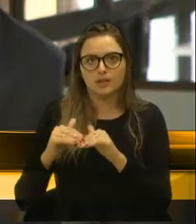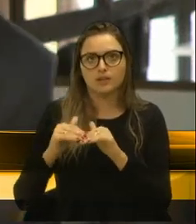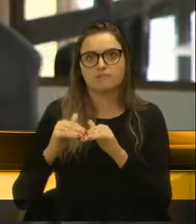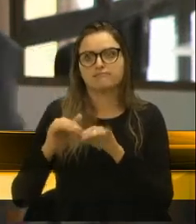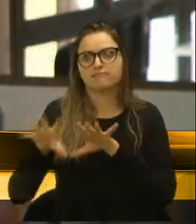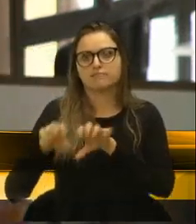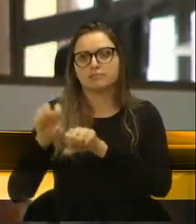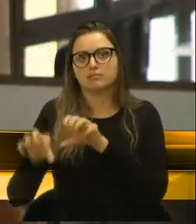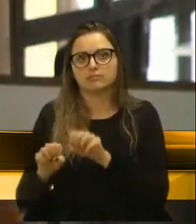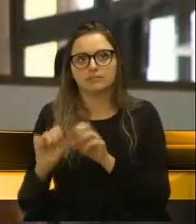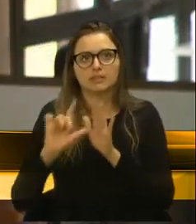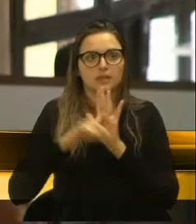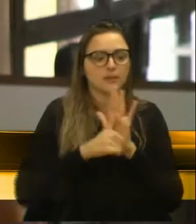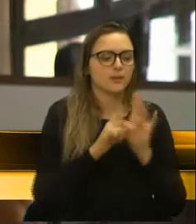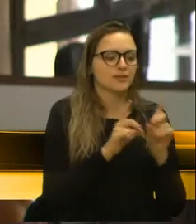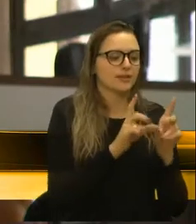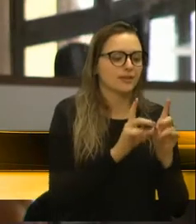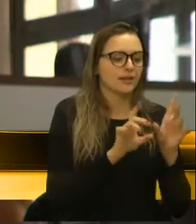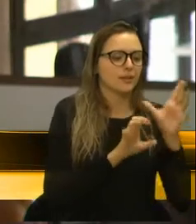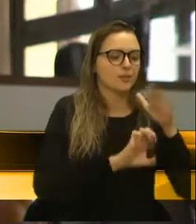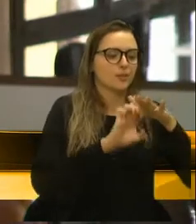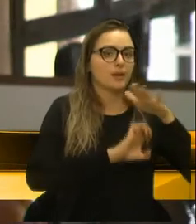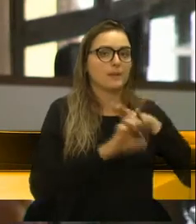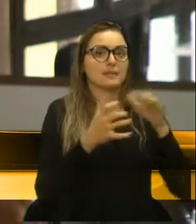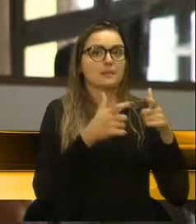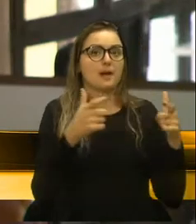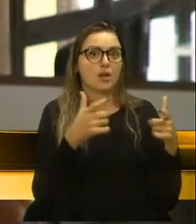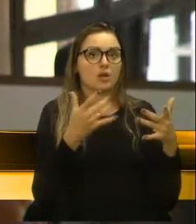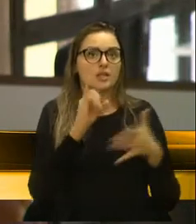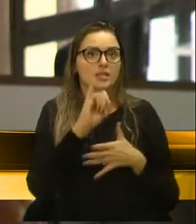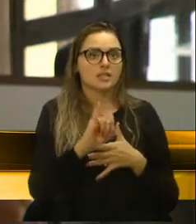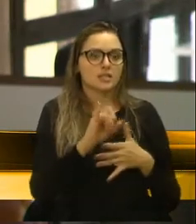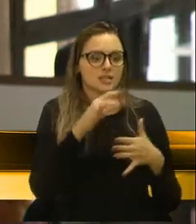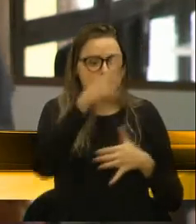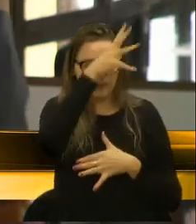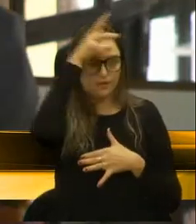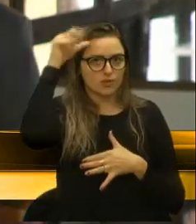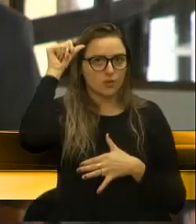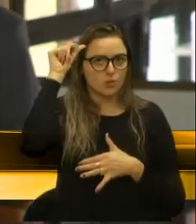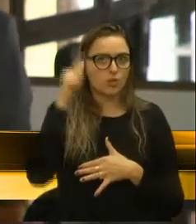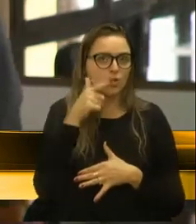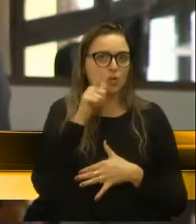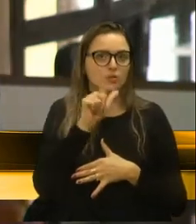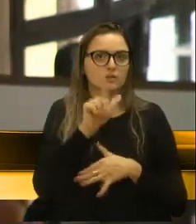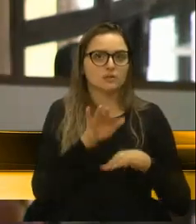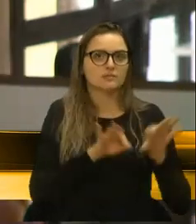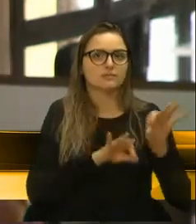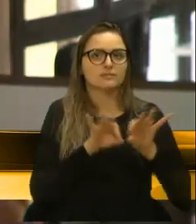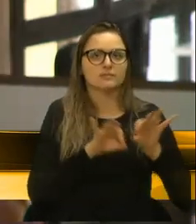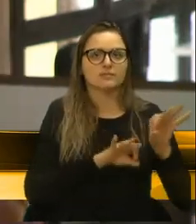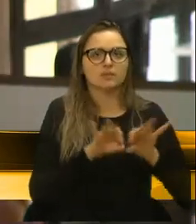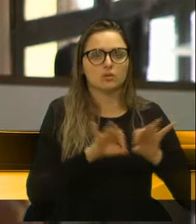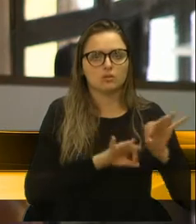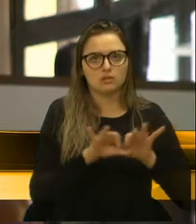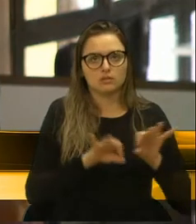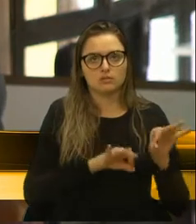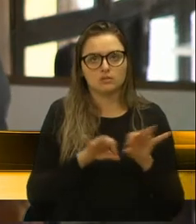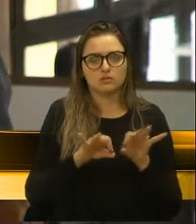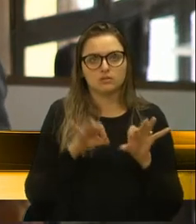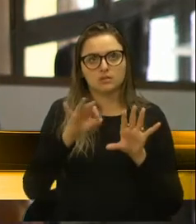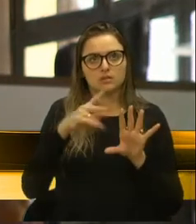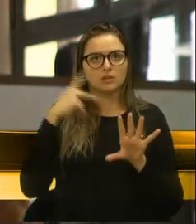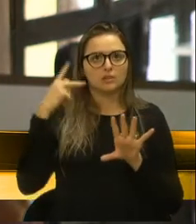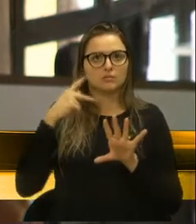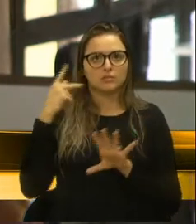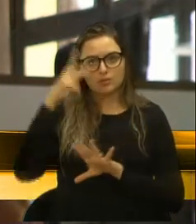trabalho deles e vender para uma grande empresa. Se o município consegue organizar isso, isso é uma política pública importante para um setor,